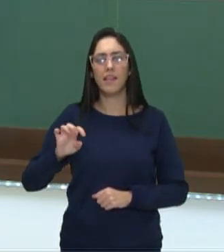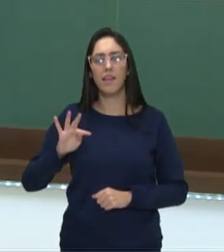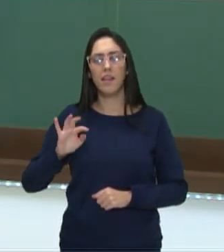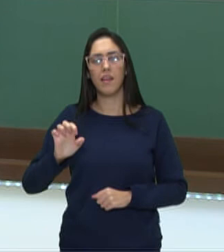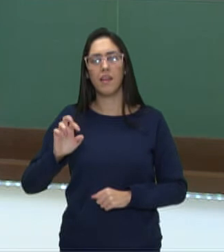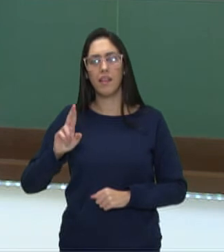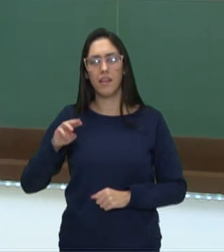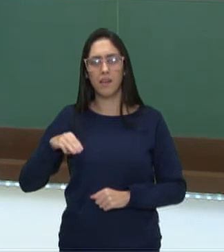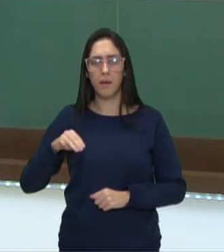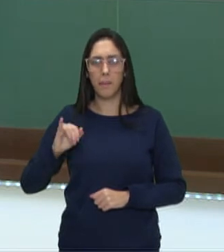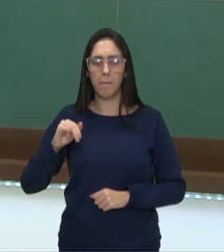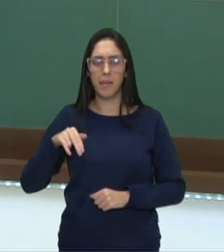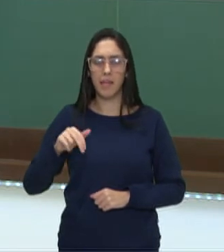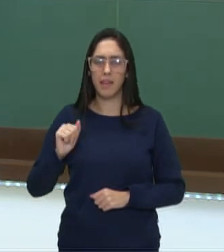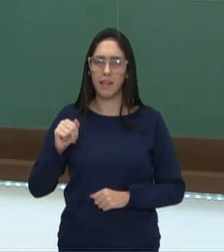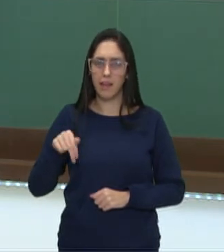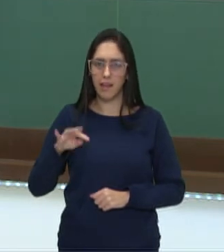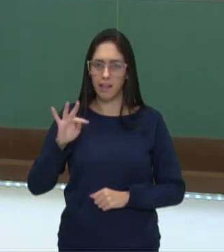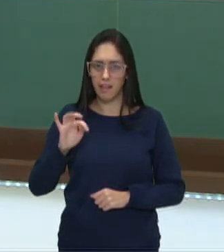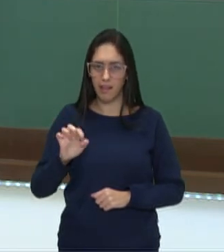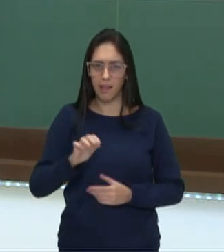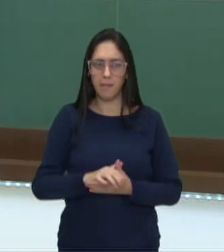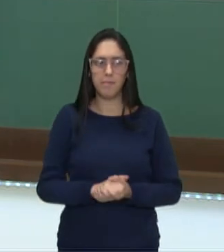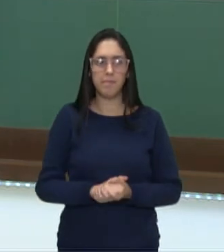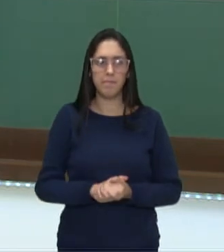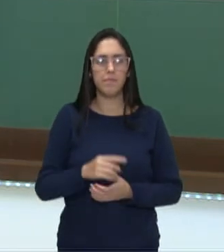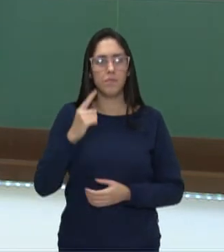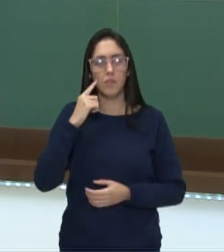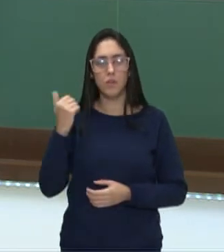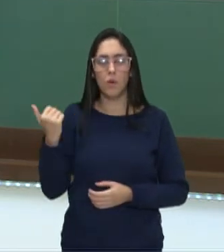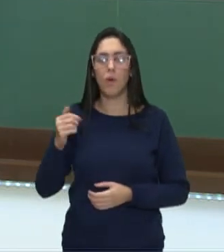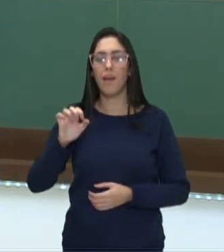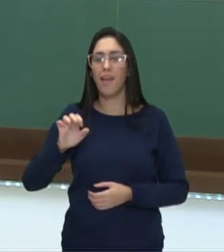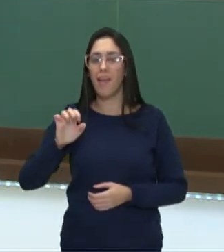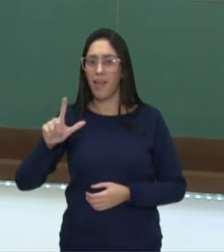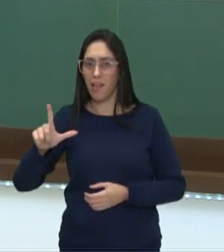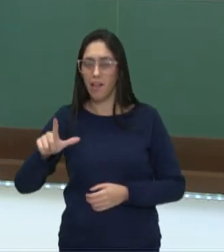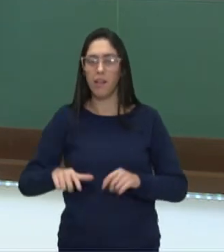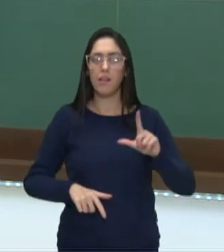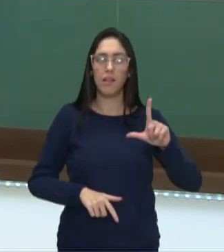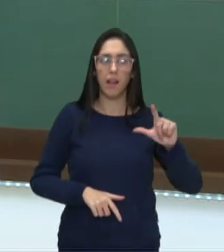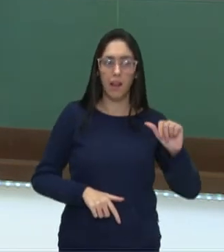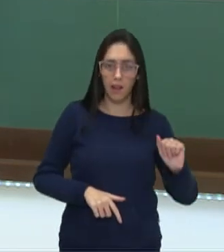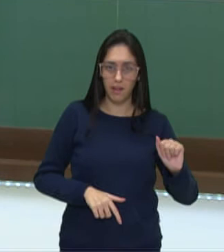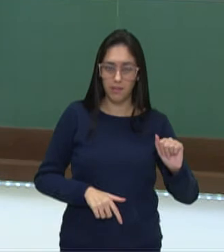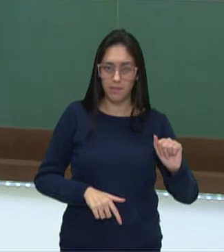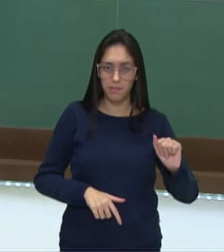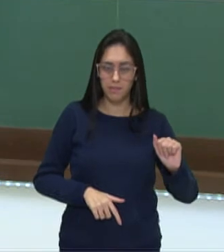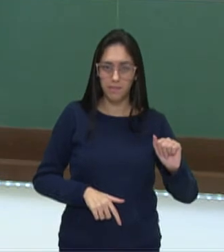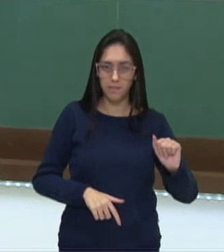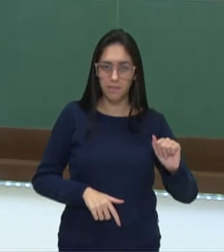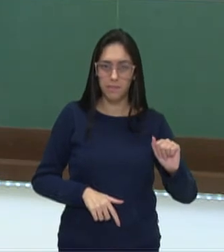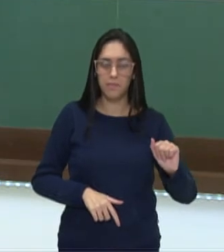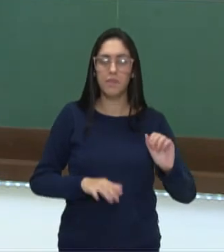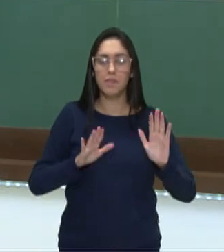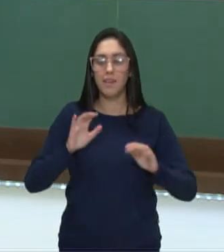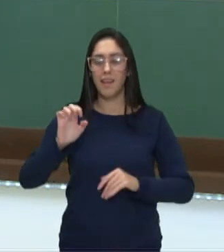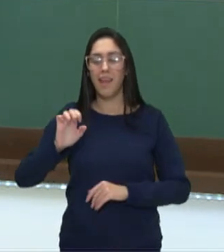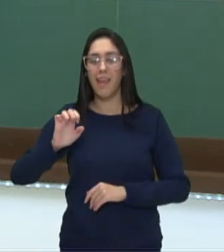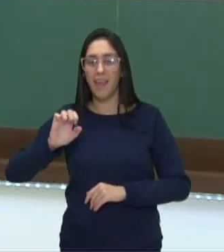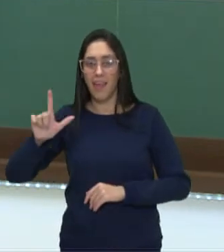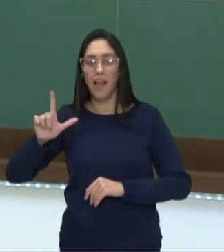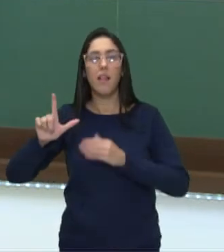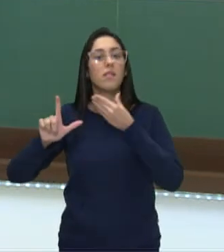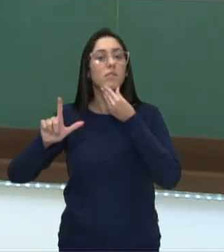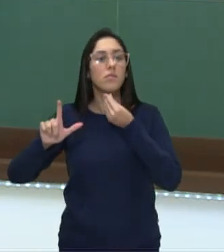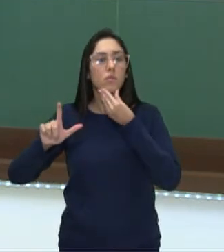el, la, los, las. Lembrando que ele e los é a forma masculina, singular e